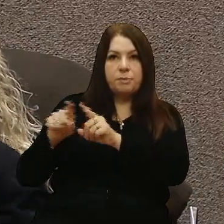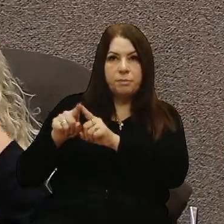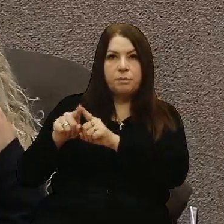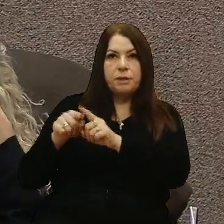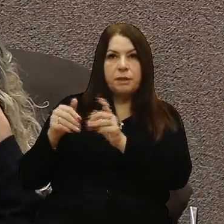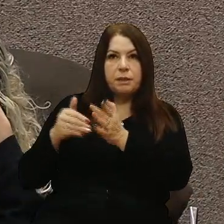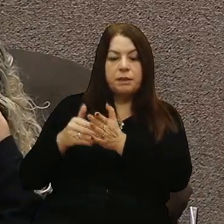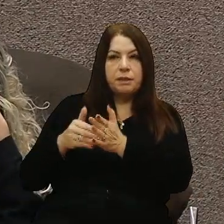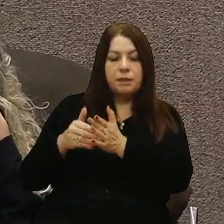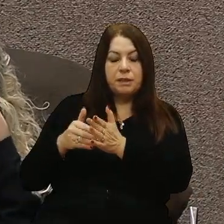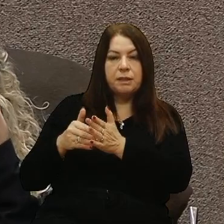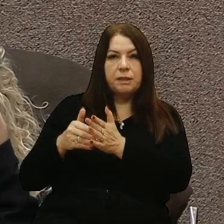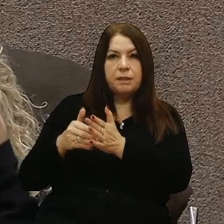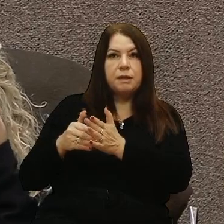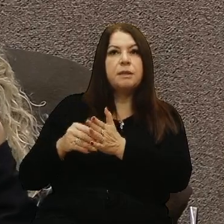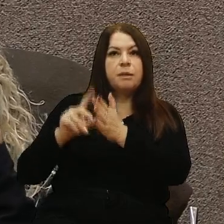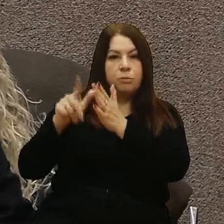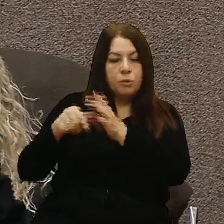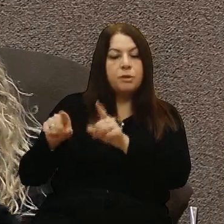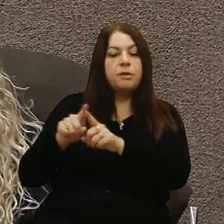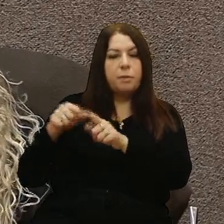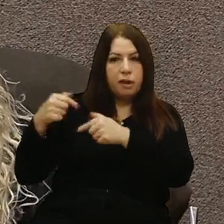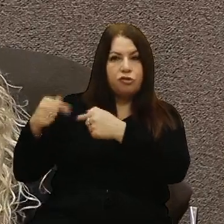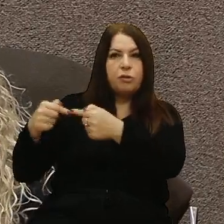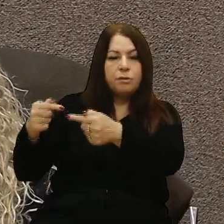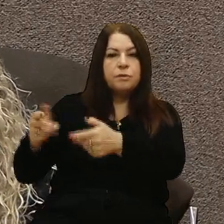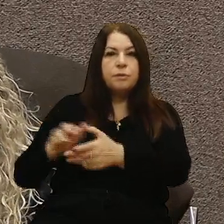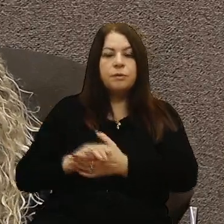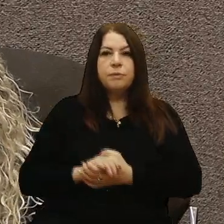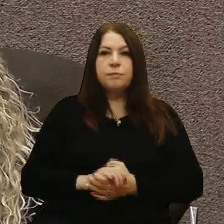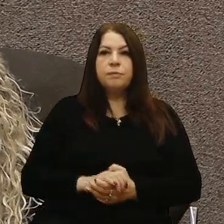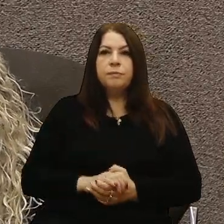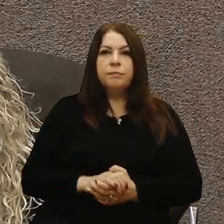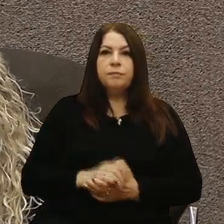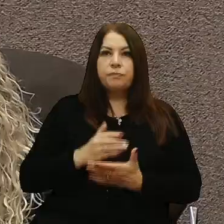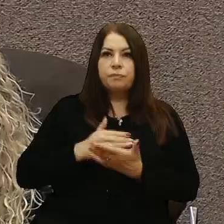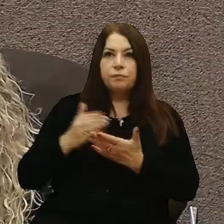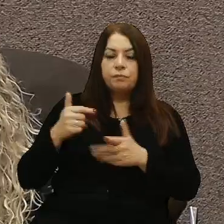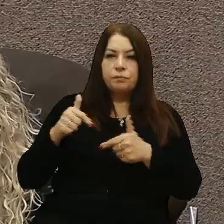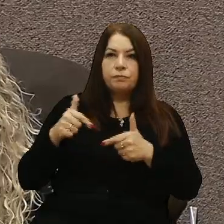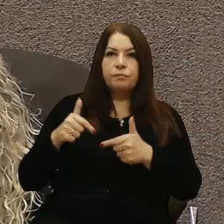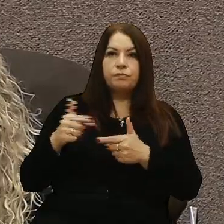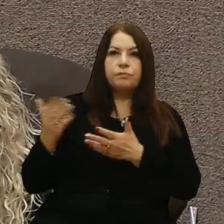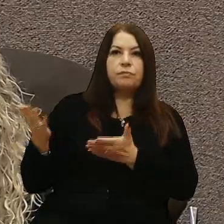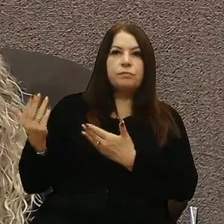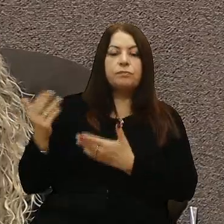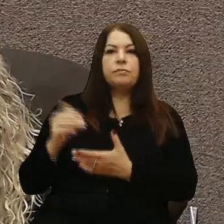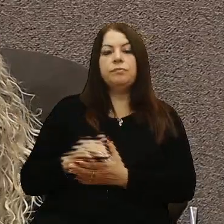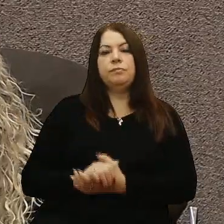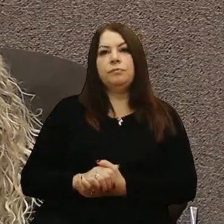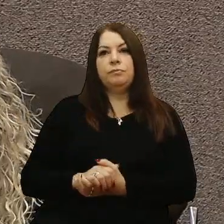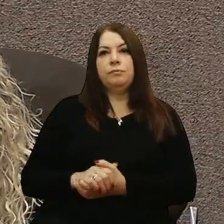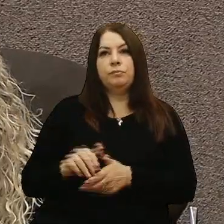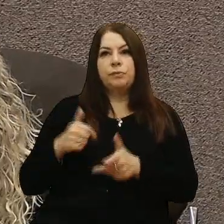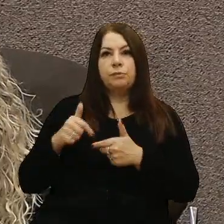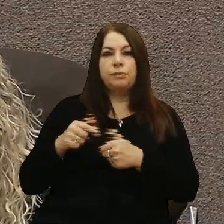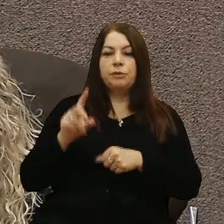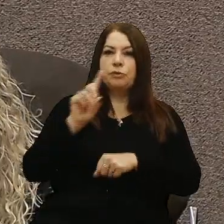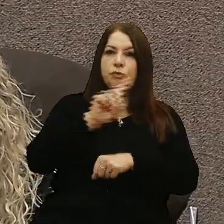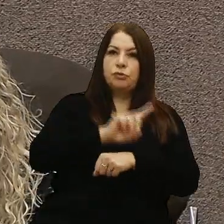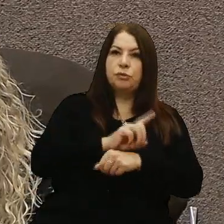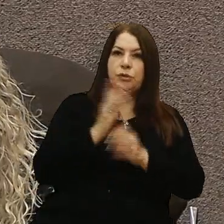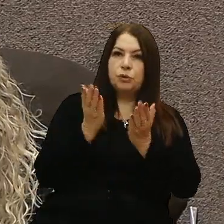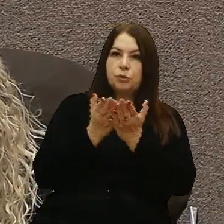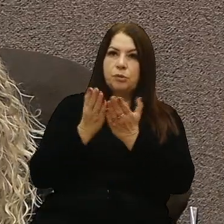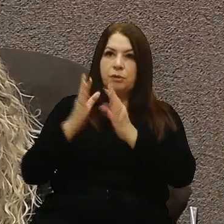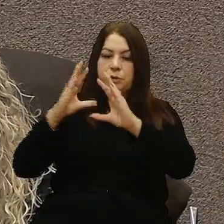até acho que a que veio depois também, que começou a trabalhar jovem, trabalhava de dia, estudava de